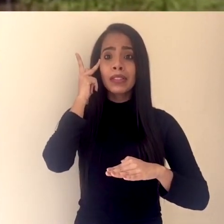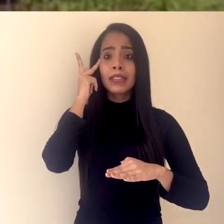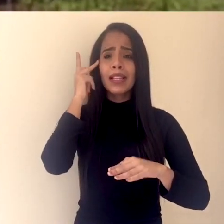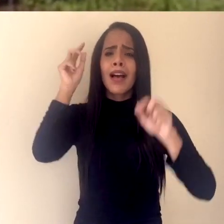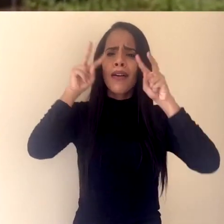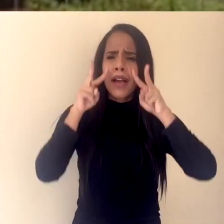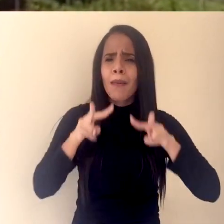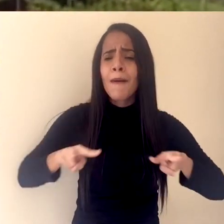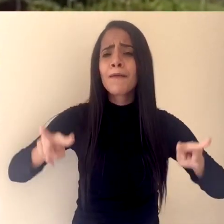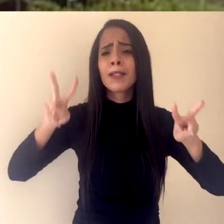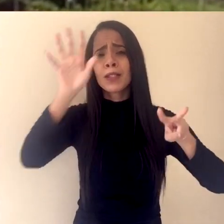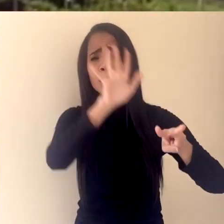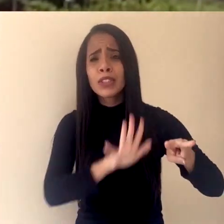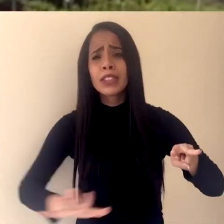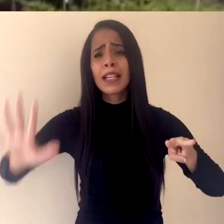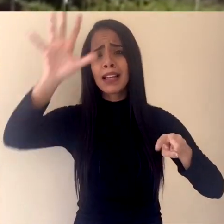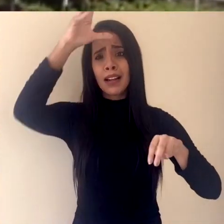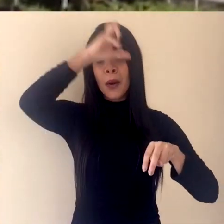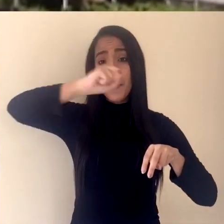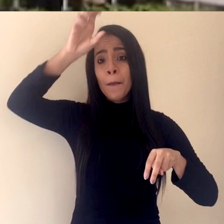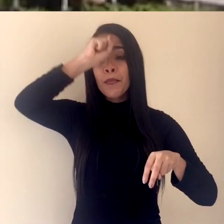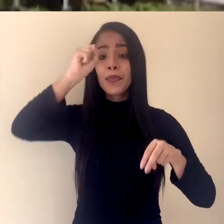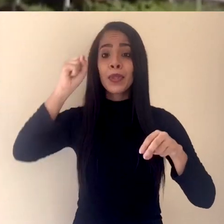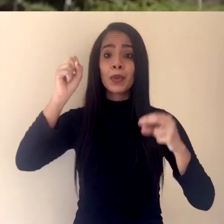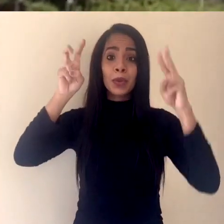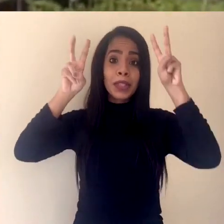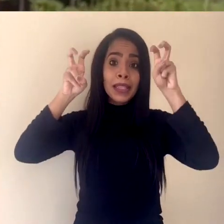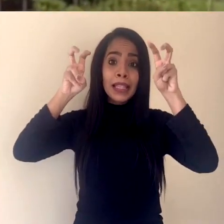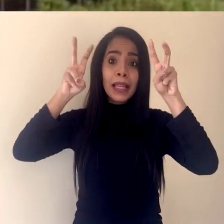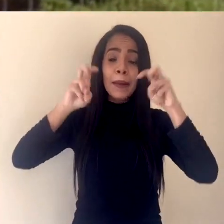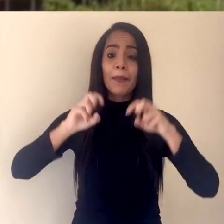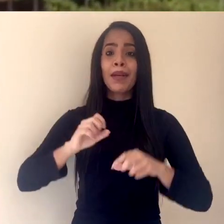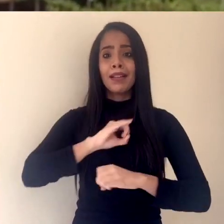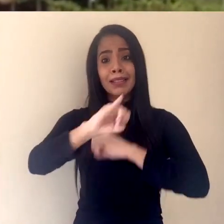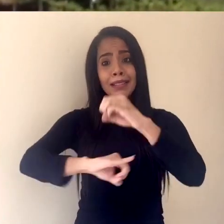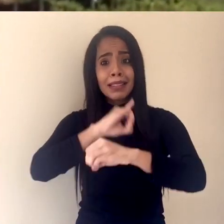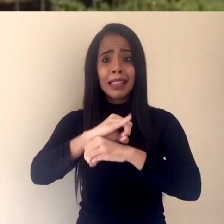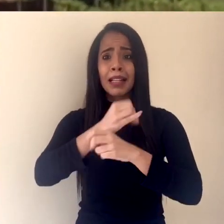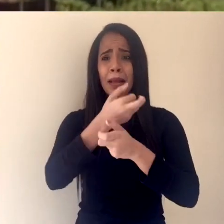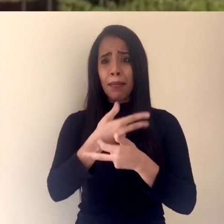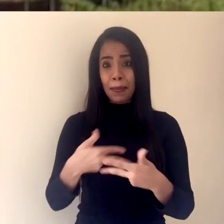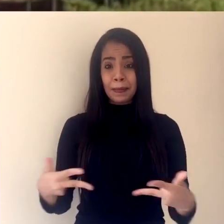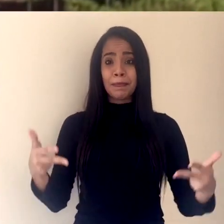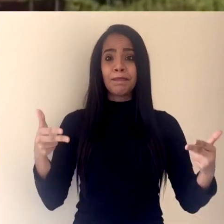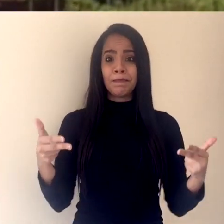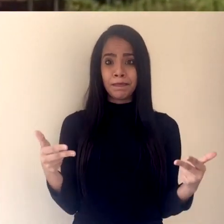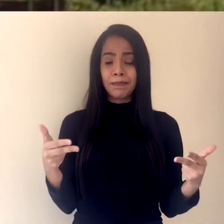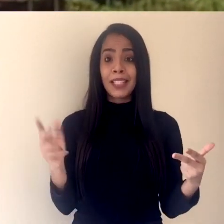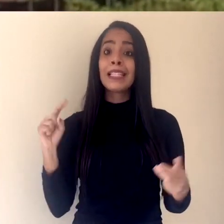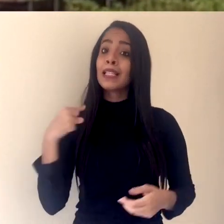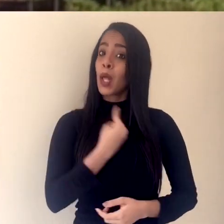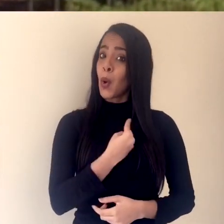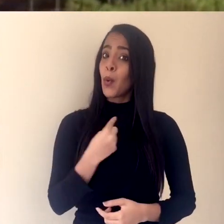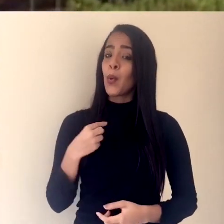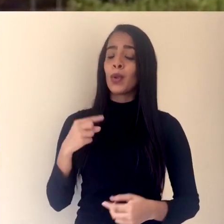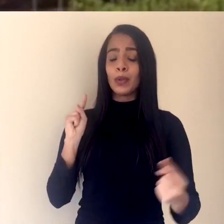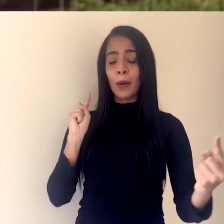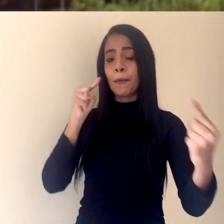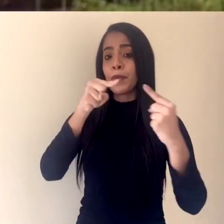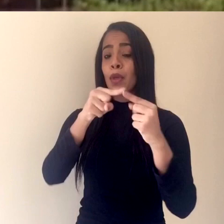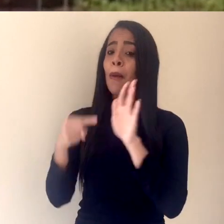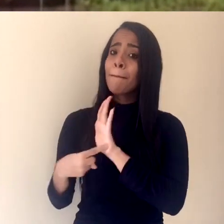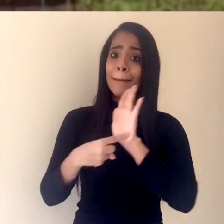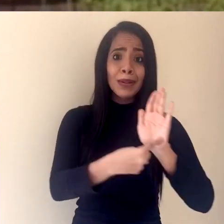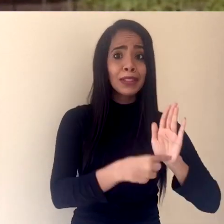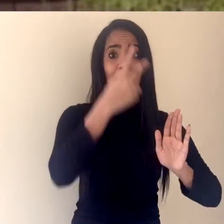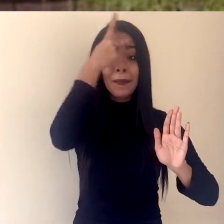uma visão geral sobre internet das coisas, né? Então, nosso objetivo é mostrar para o público em